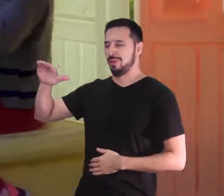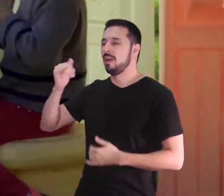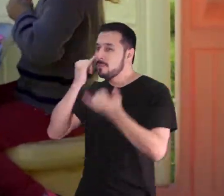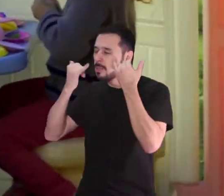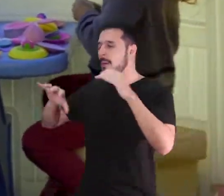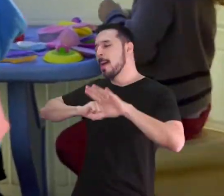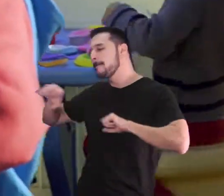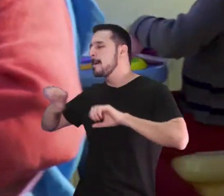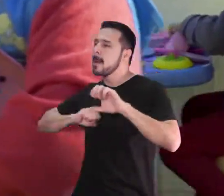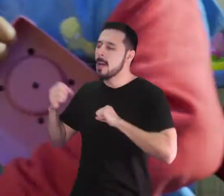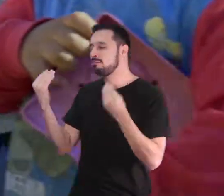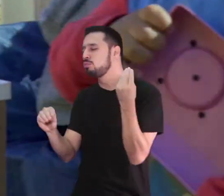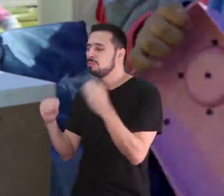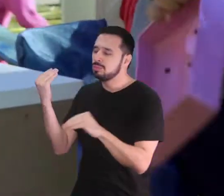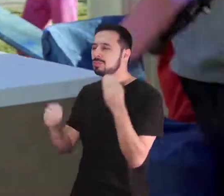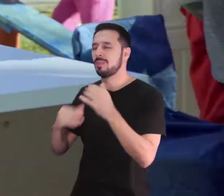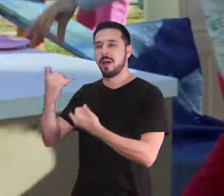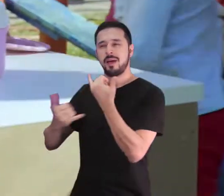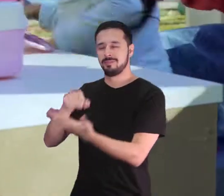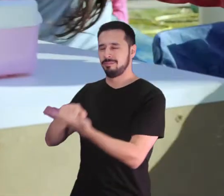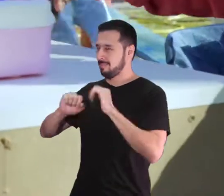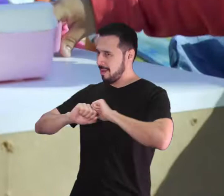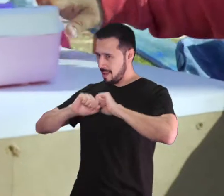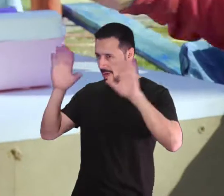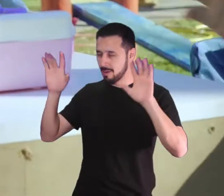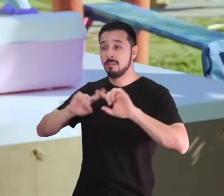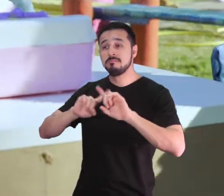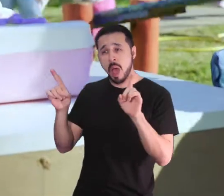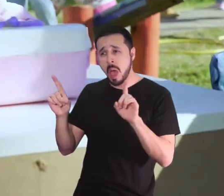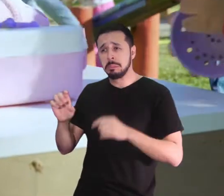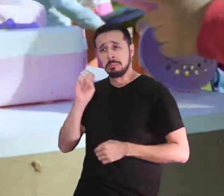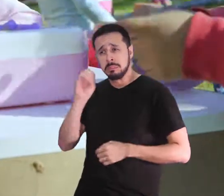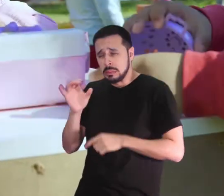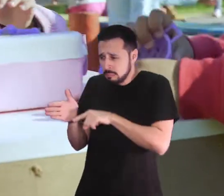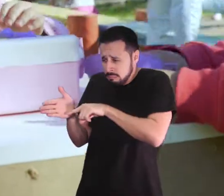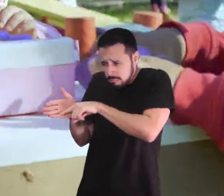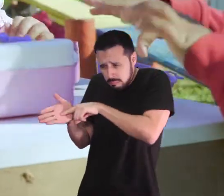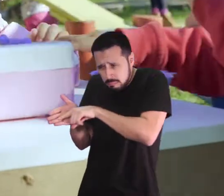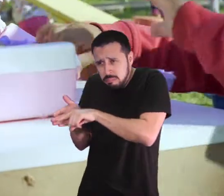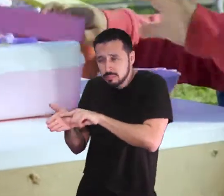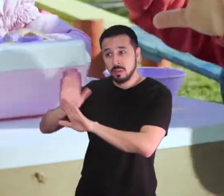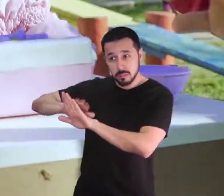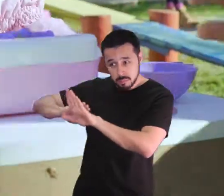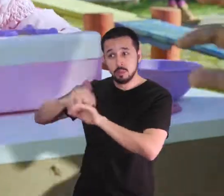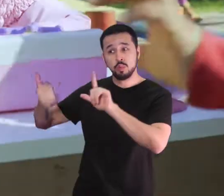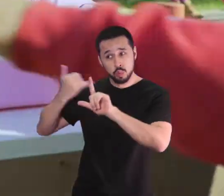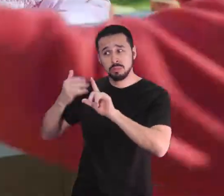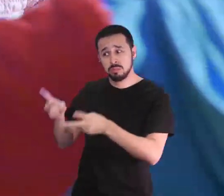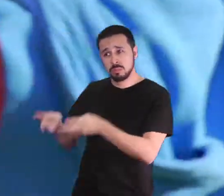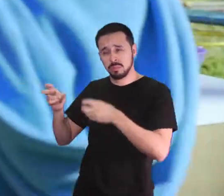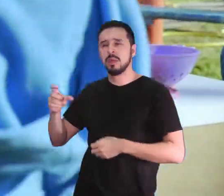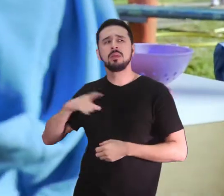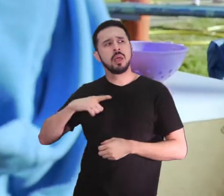que isso vai se sofisticando. A criança vai se apropriando de mais elementos e as brincadeiras vão ficando elaboradas. Mas no final das contas, quando você disseca